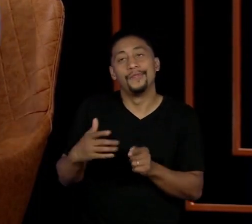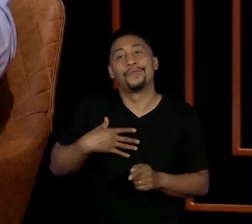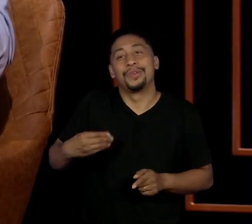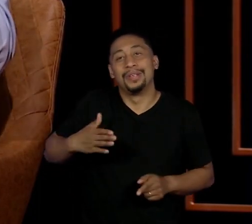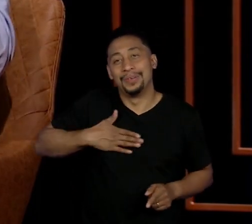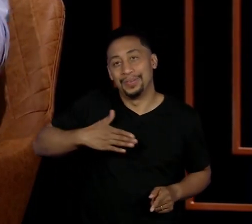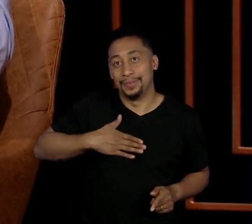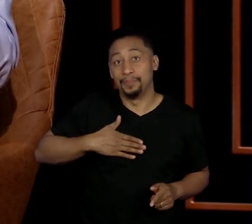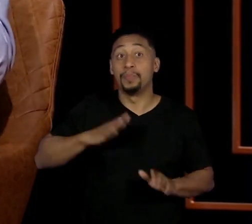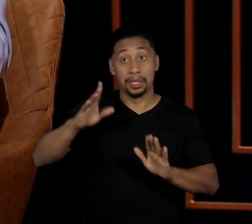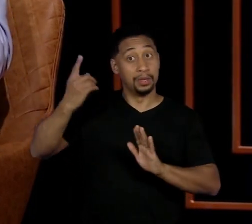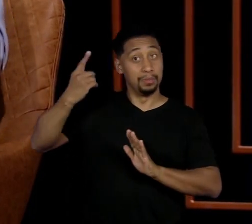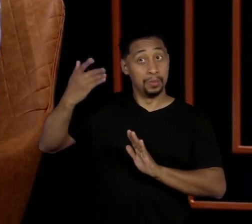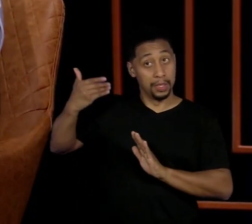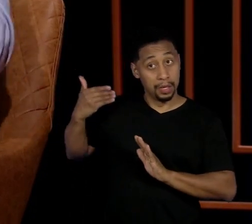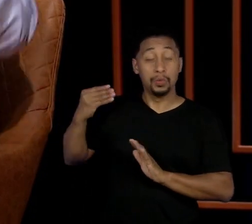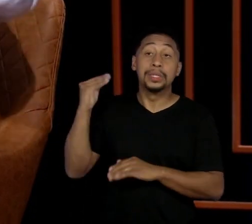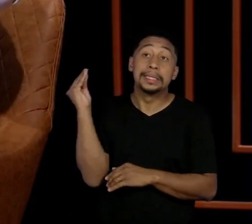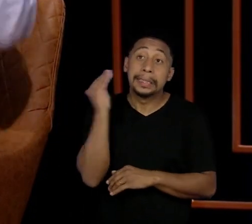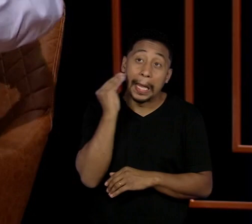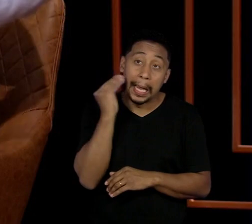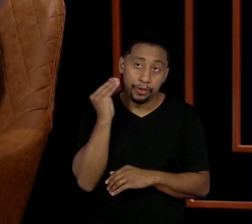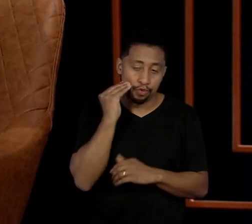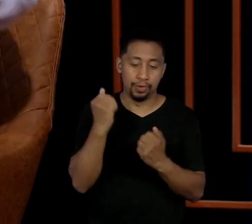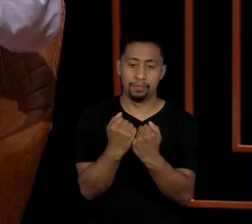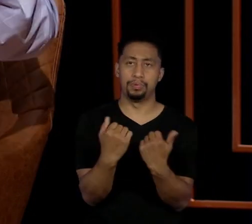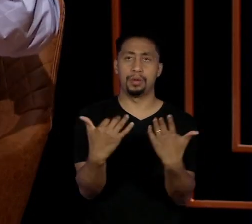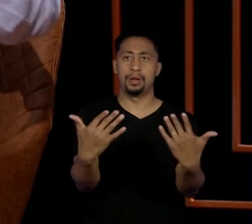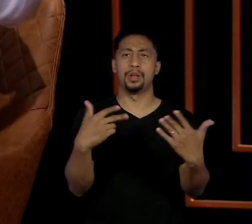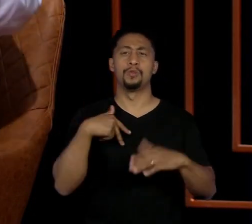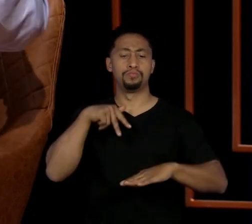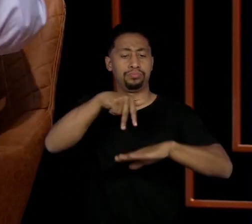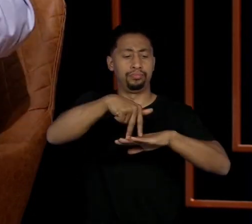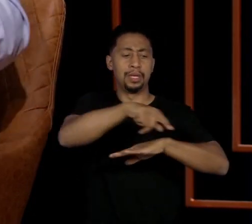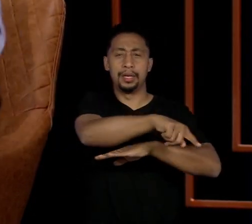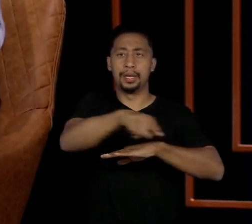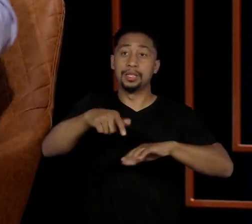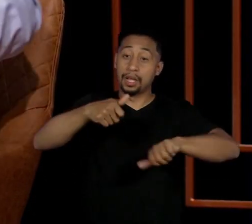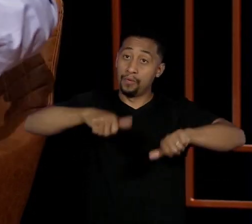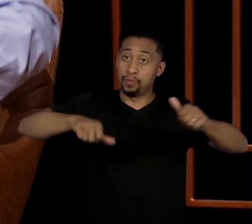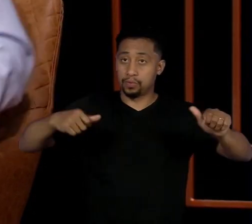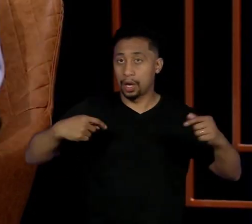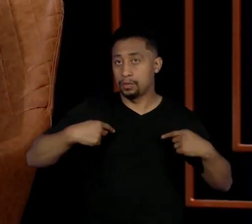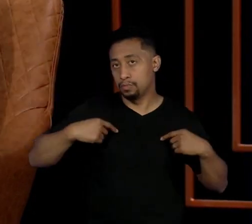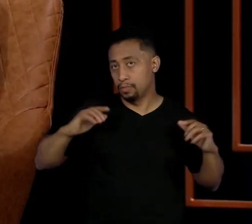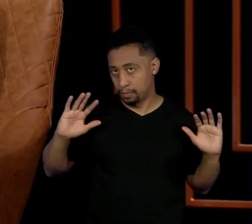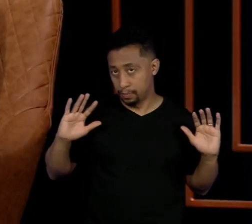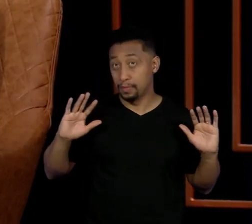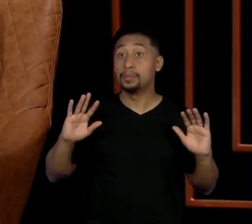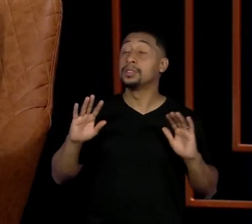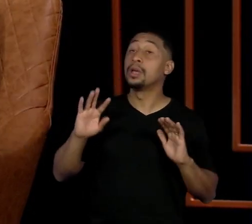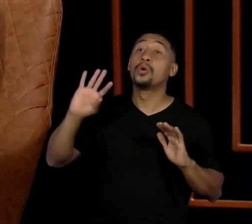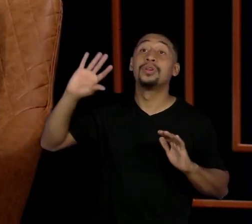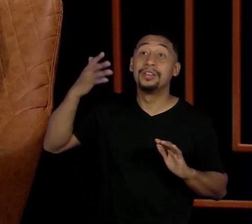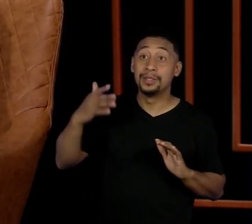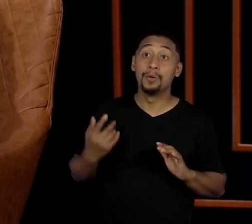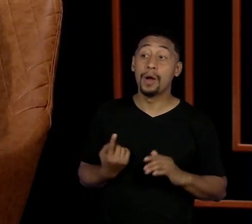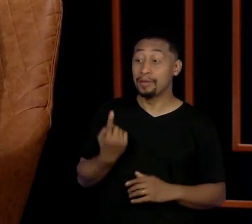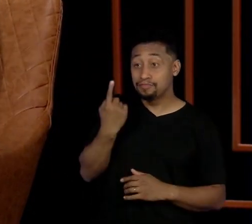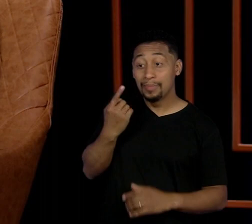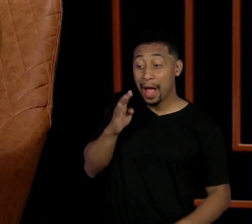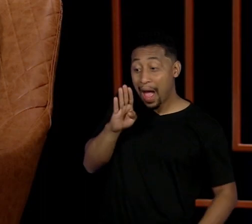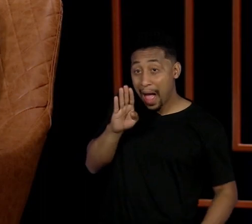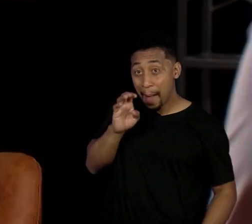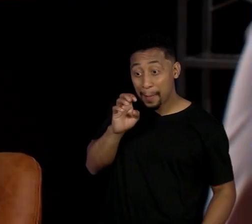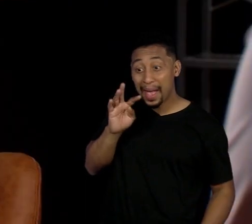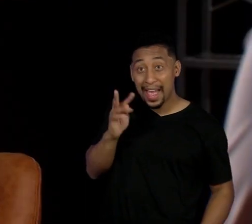aí o Denis Carvalho, que dirigia a novela, virou para mim e falou, cara, apesar de tudo, eu quero que você faça a novela, entendeu? E foi assim.